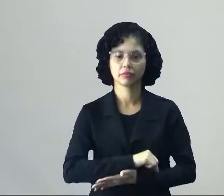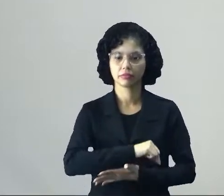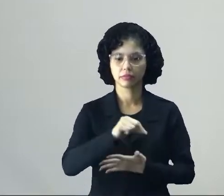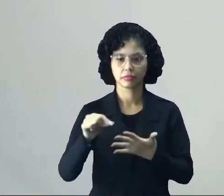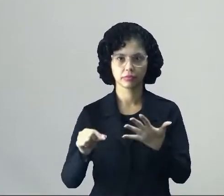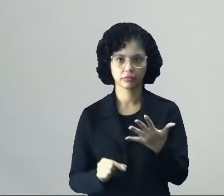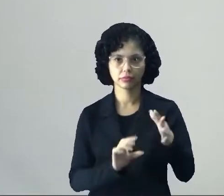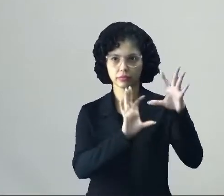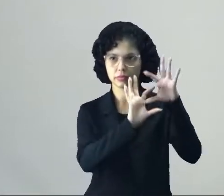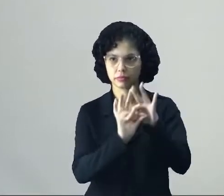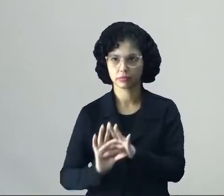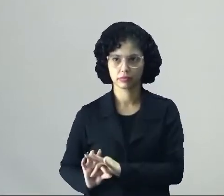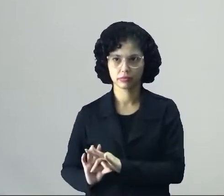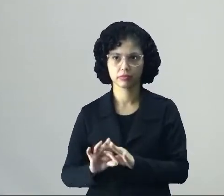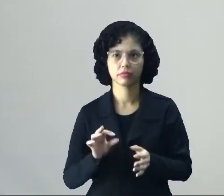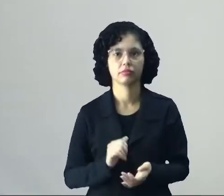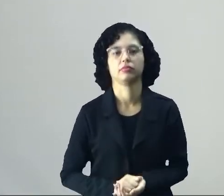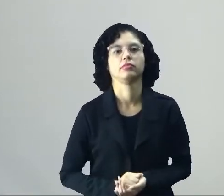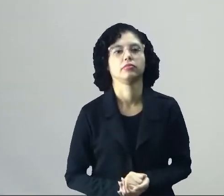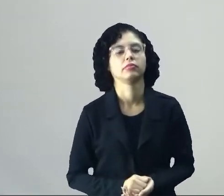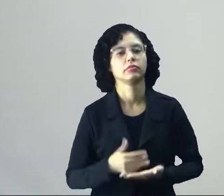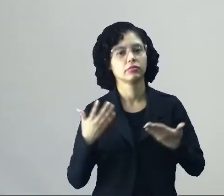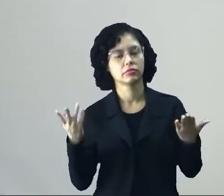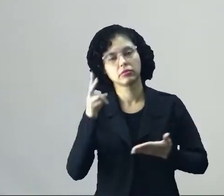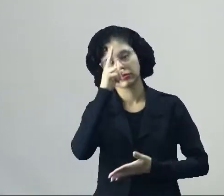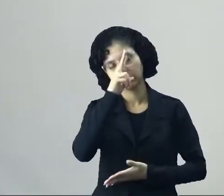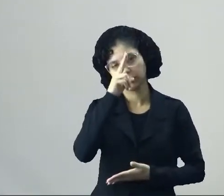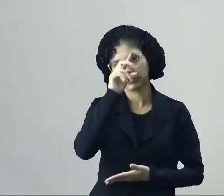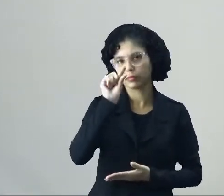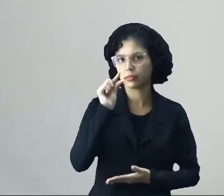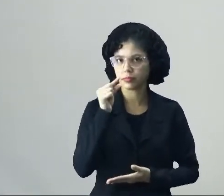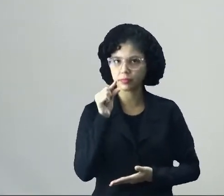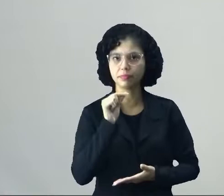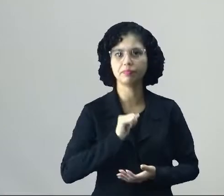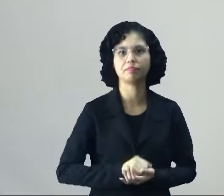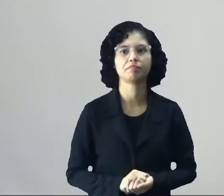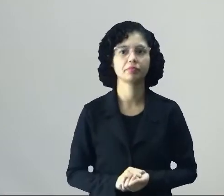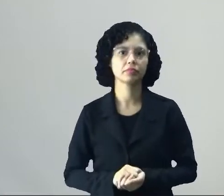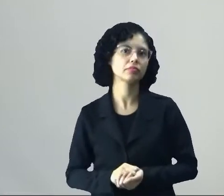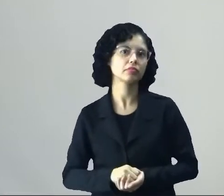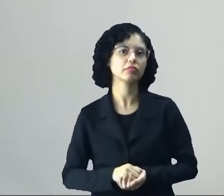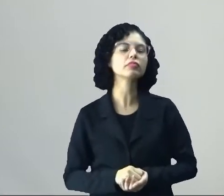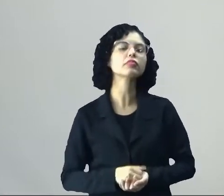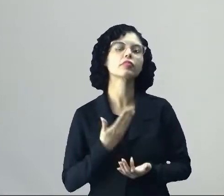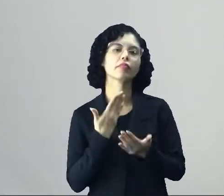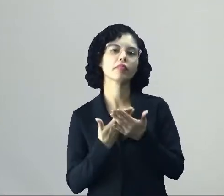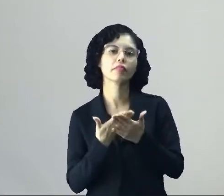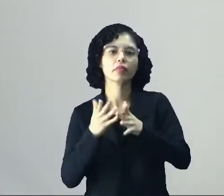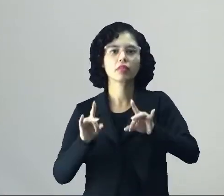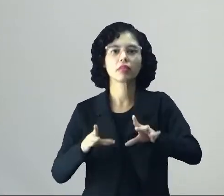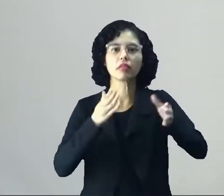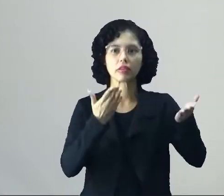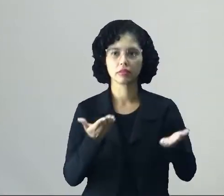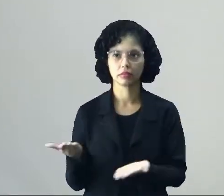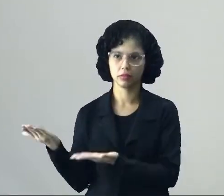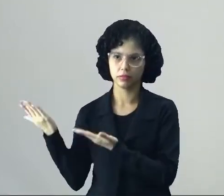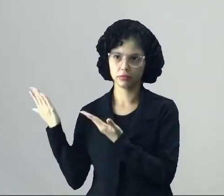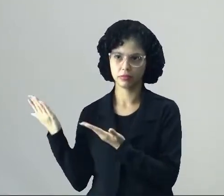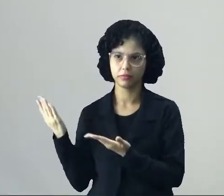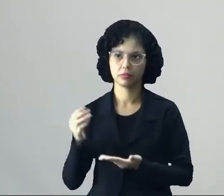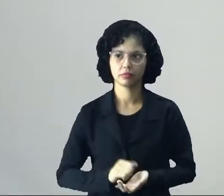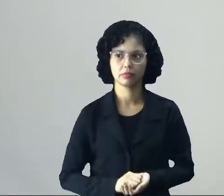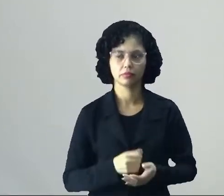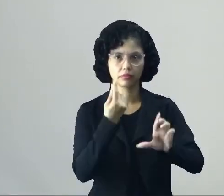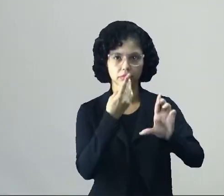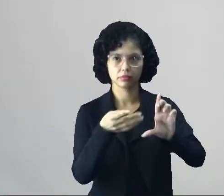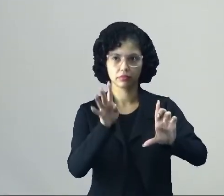de coesão, tá certo? Então, para a gente relembrar um pouco sobre a última aula, eu trouxe para vocês